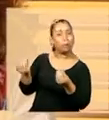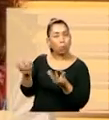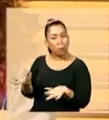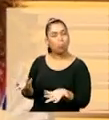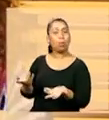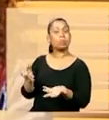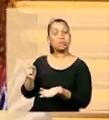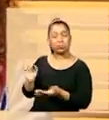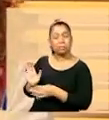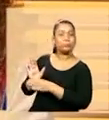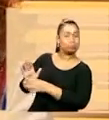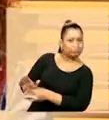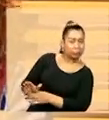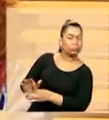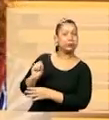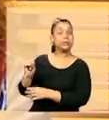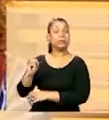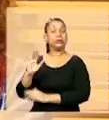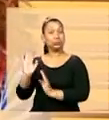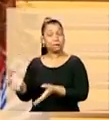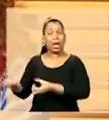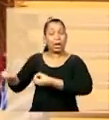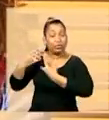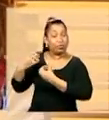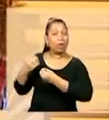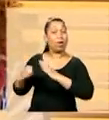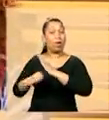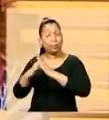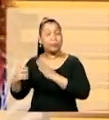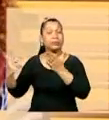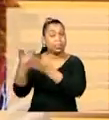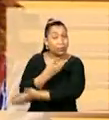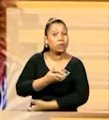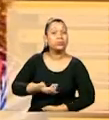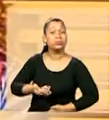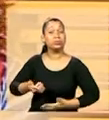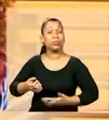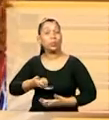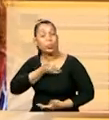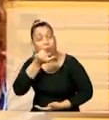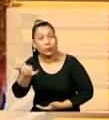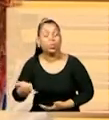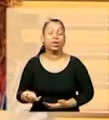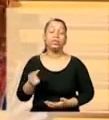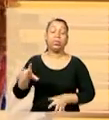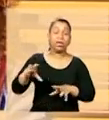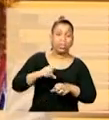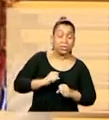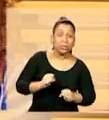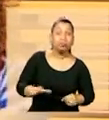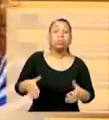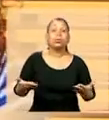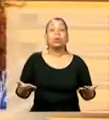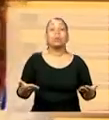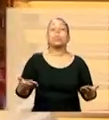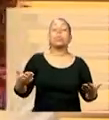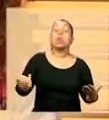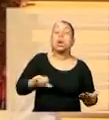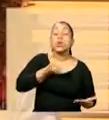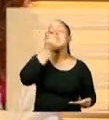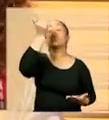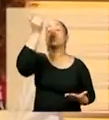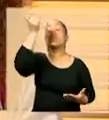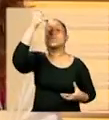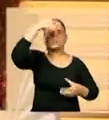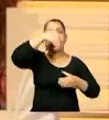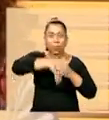como ele está, se ele está sendo atendido, se ele já informou a empresa que ele sofreu o acidente, se ele está acolhido na rede. E quando o